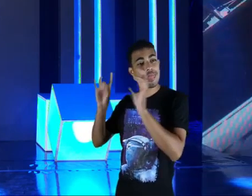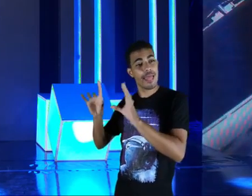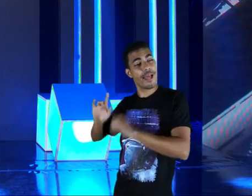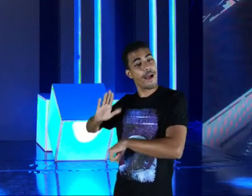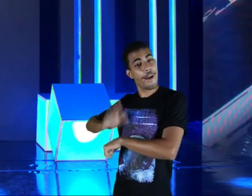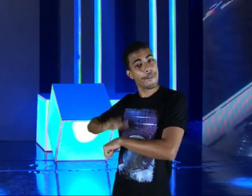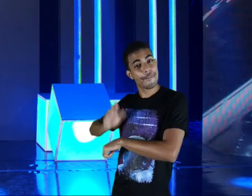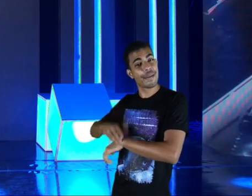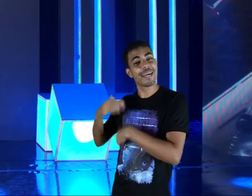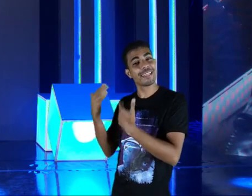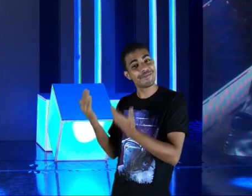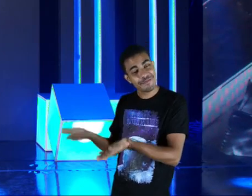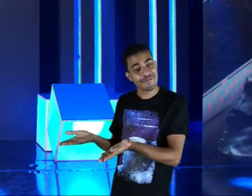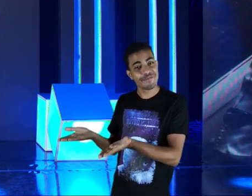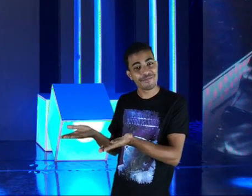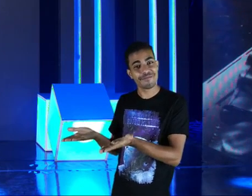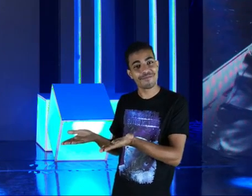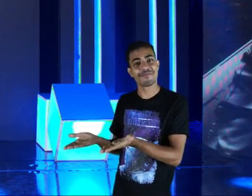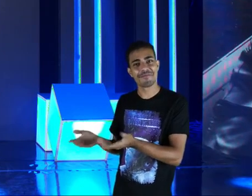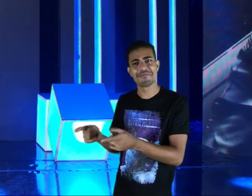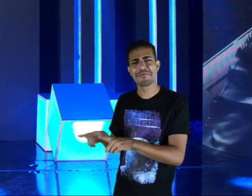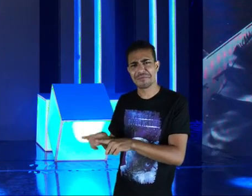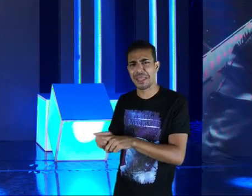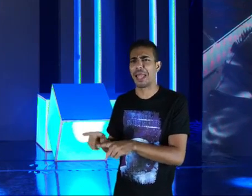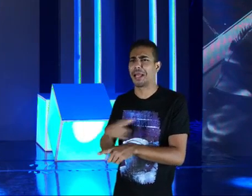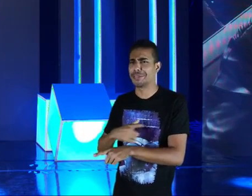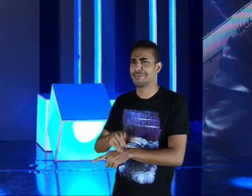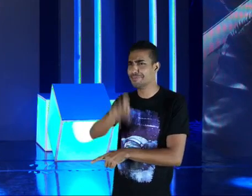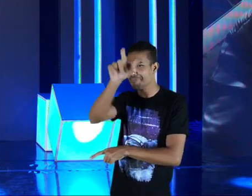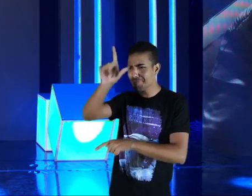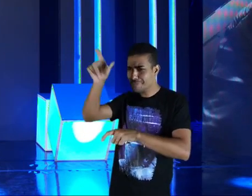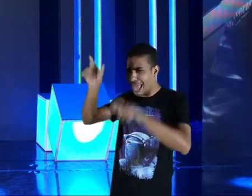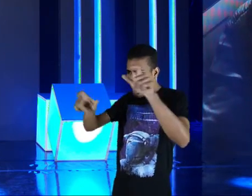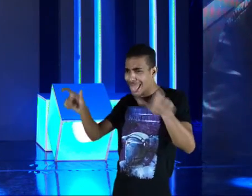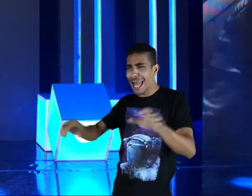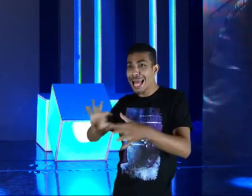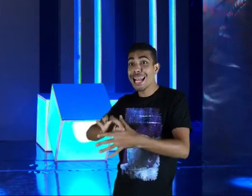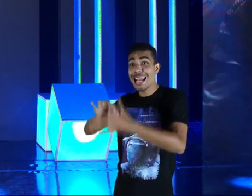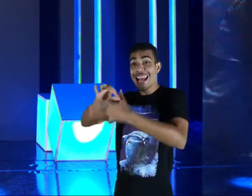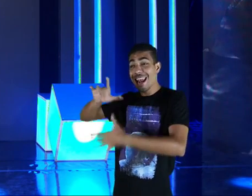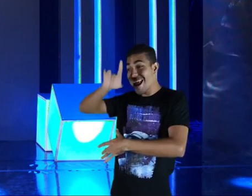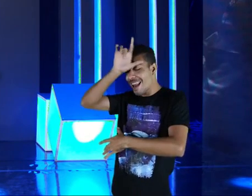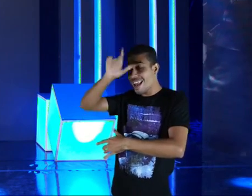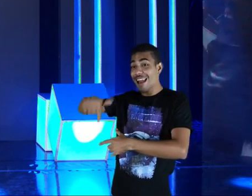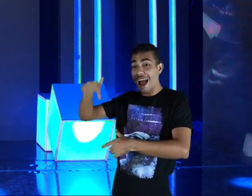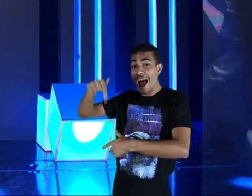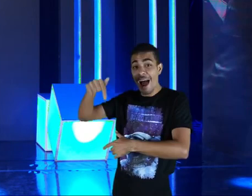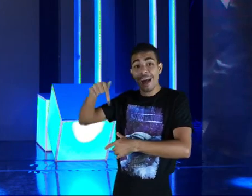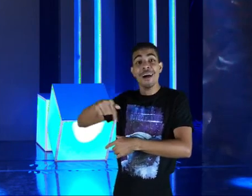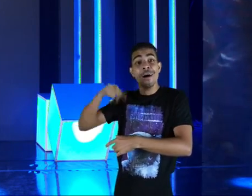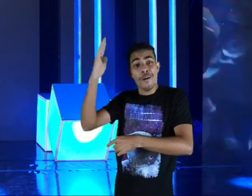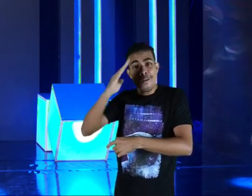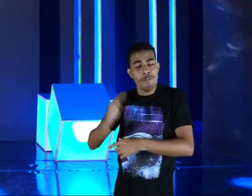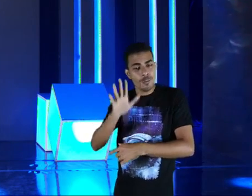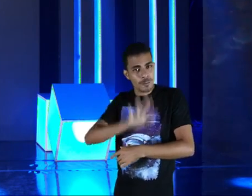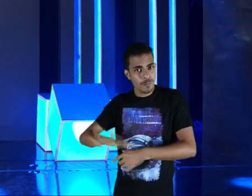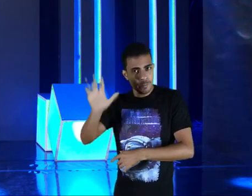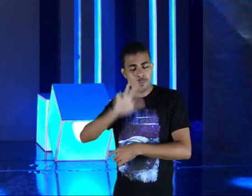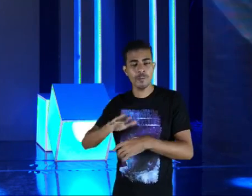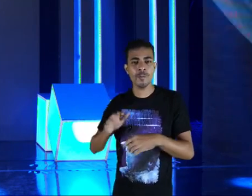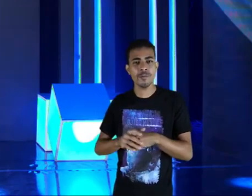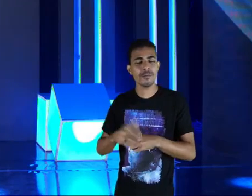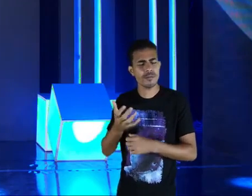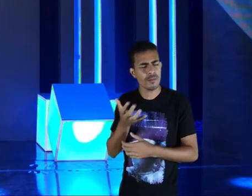a esses departamentais que estão compreendendo todas as nossas uniões no Brasil. Eu